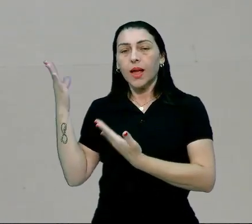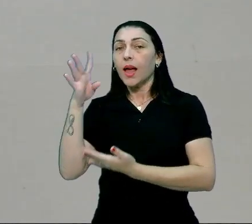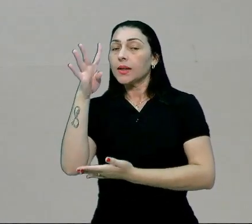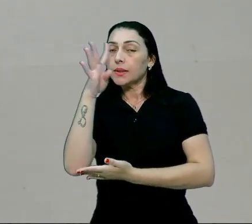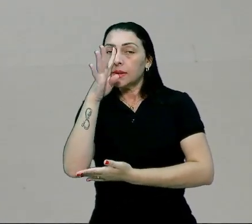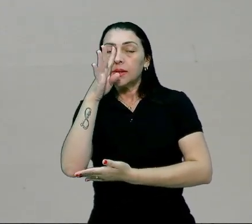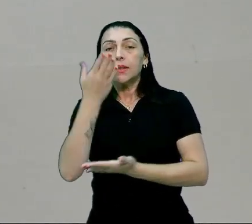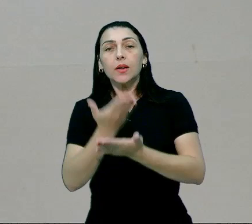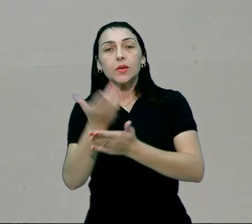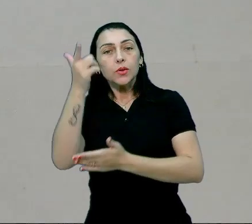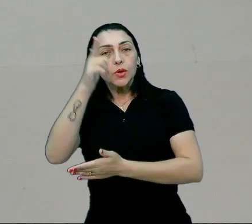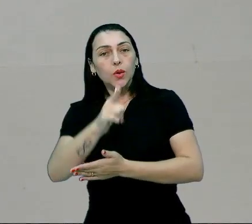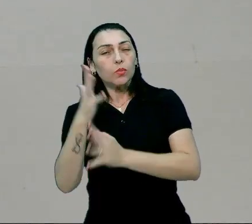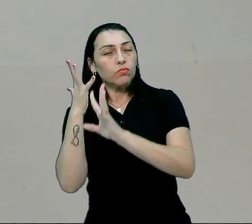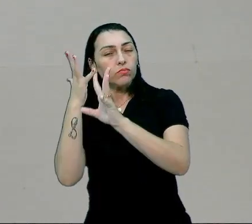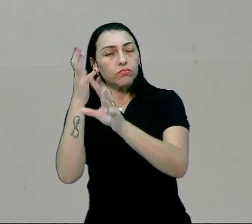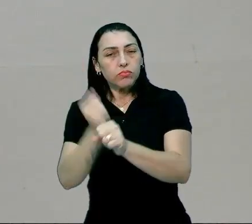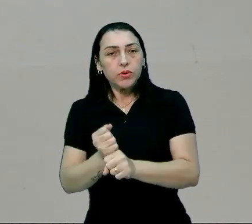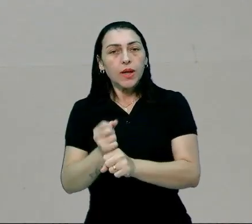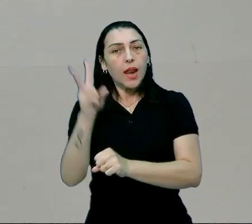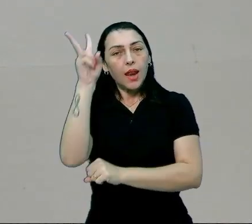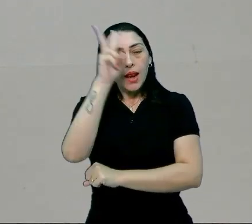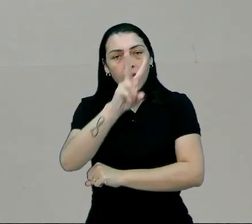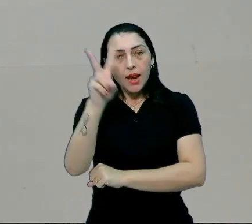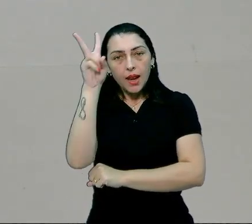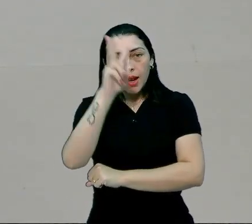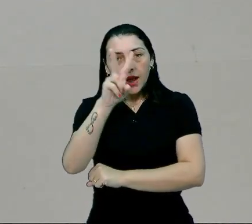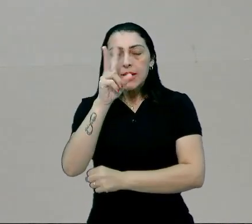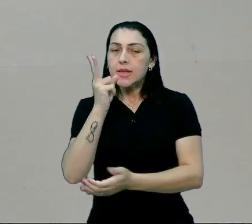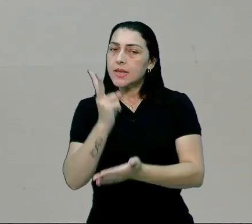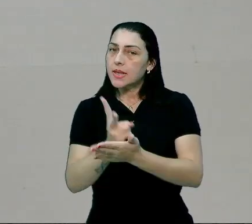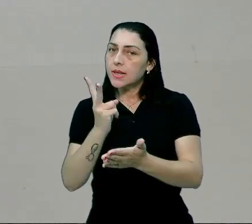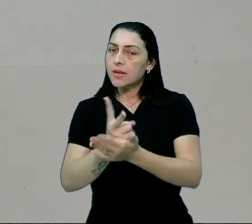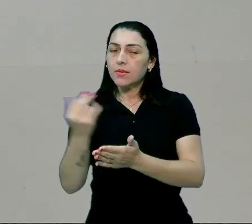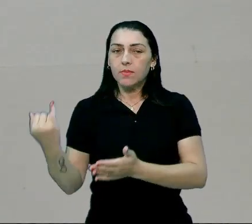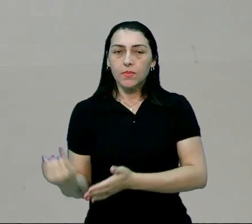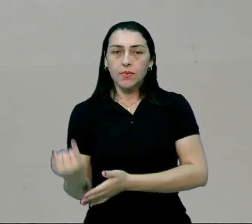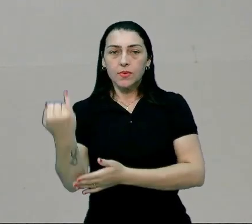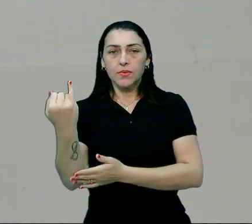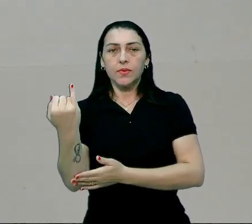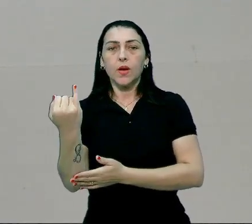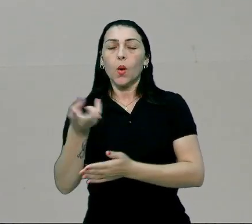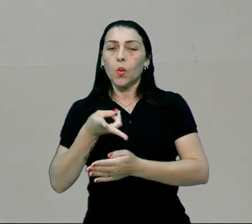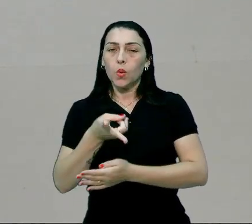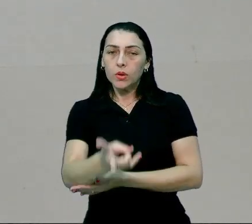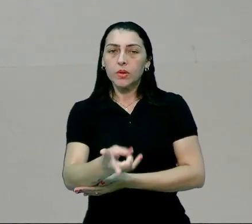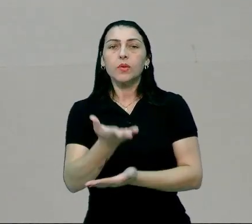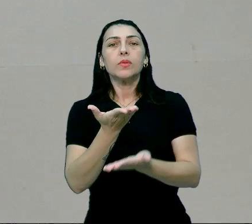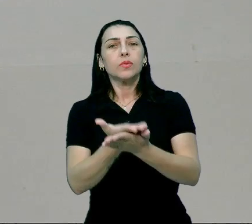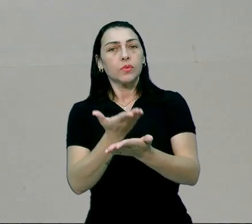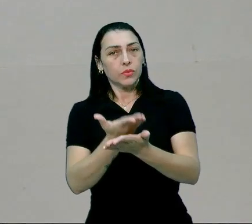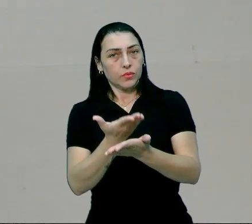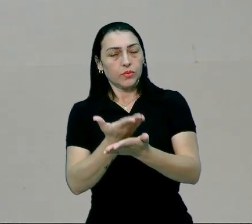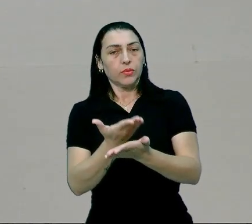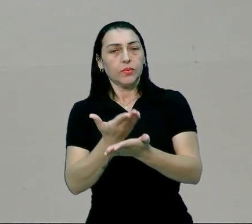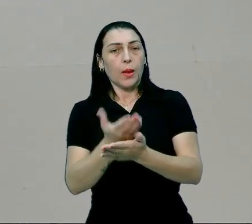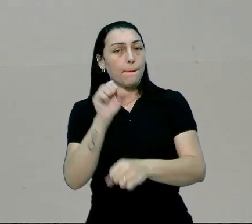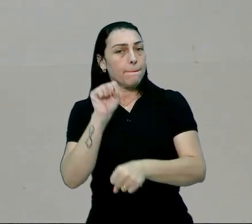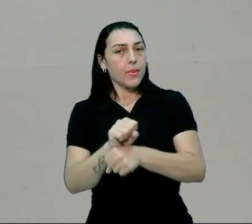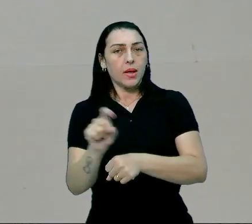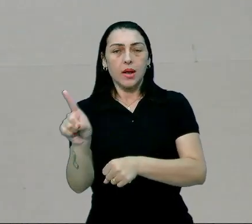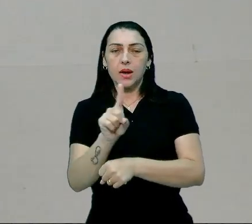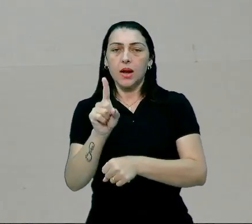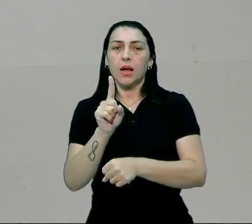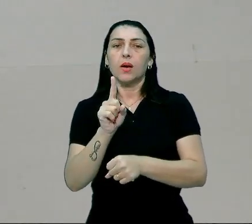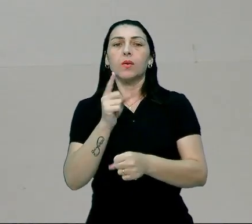a aula novamente, reprisem. E lembrem-se, é sempre importante dar continuidade nos estudos. Não parar,